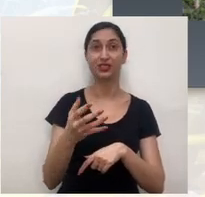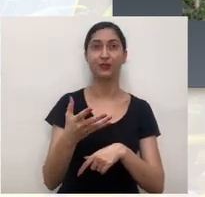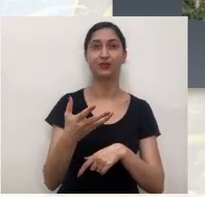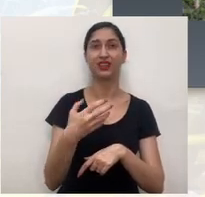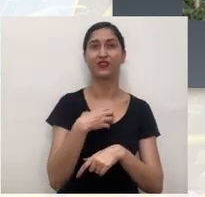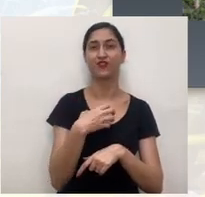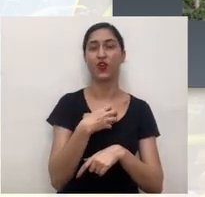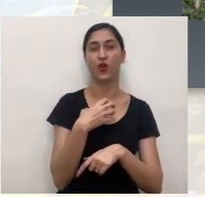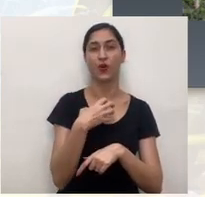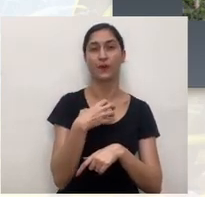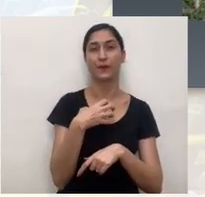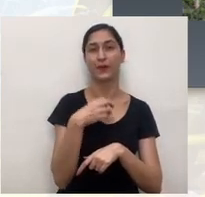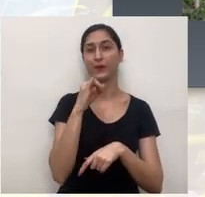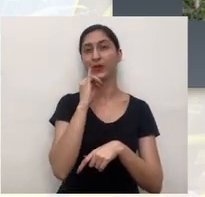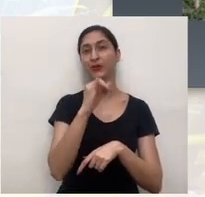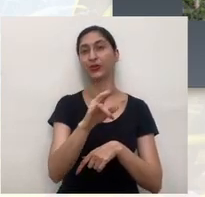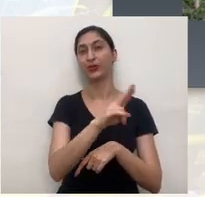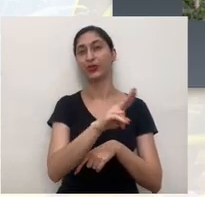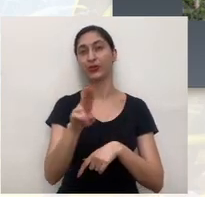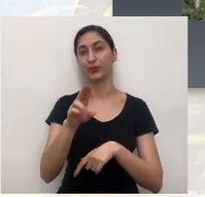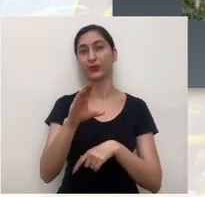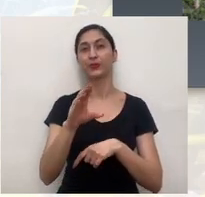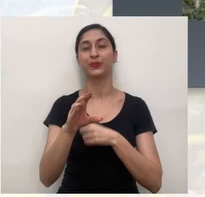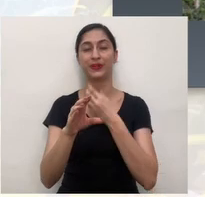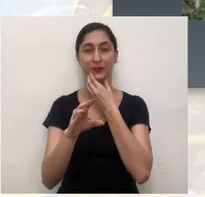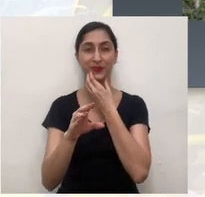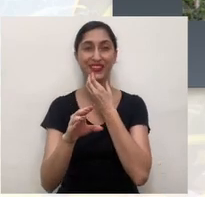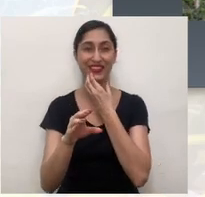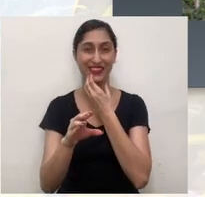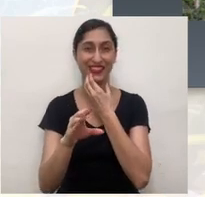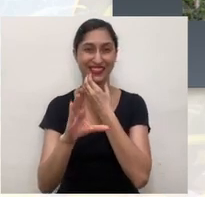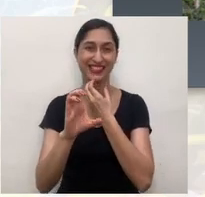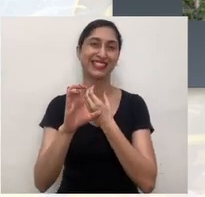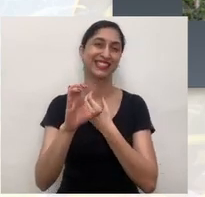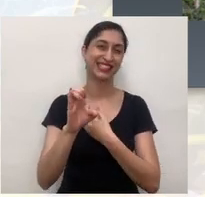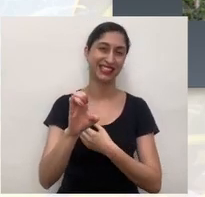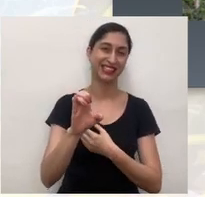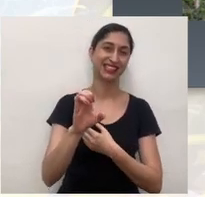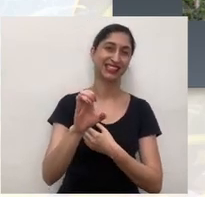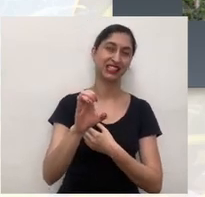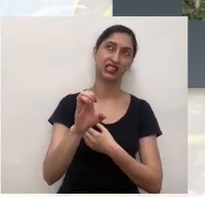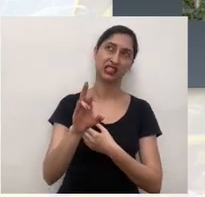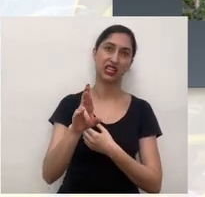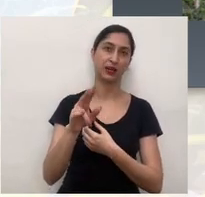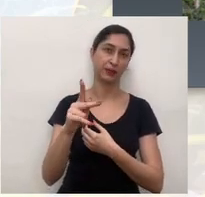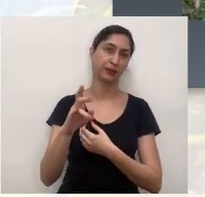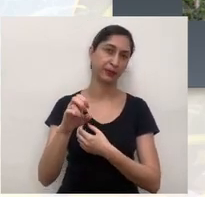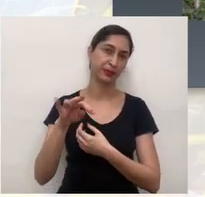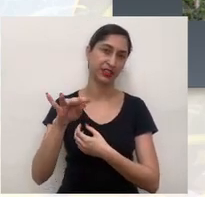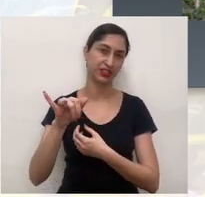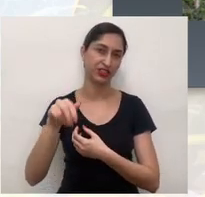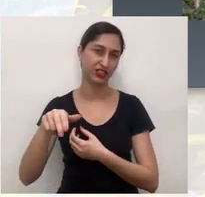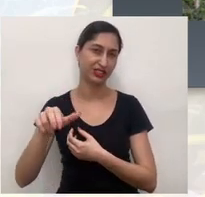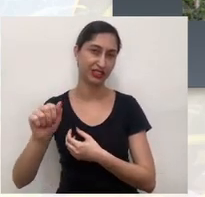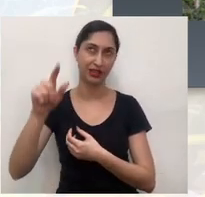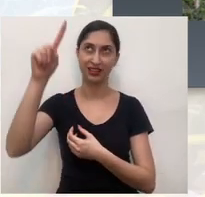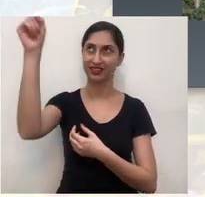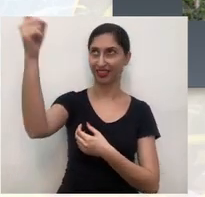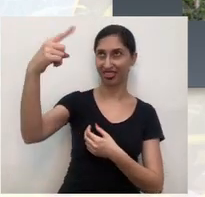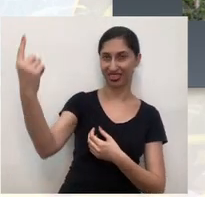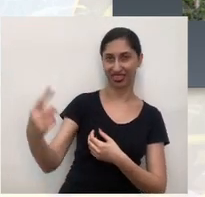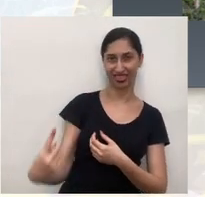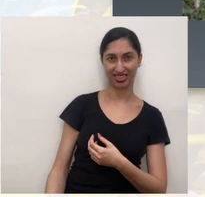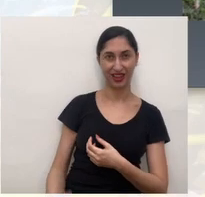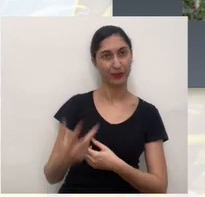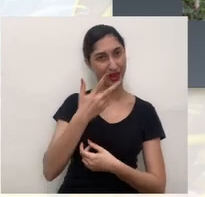eles designaram como serpentina, como se fosse uma serpentina caída pelo chão. né?